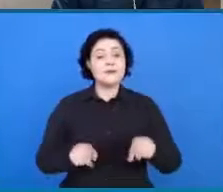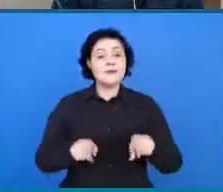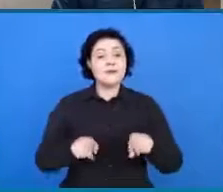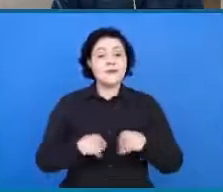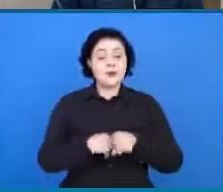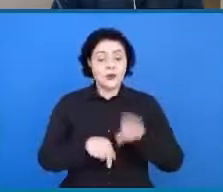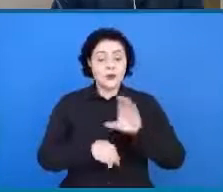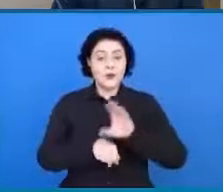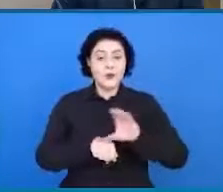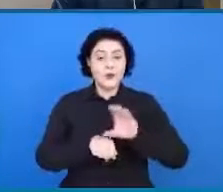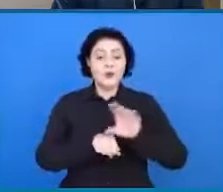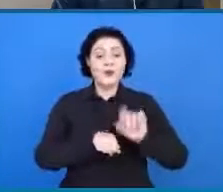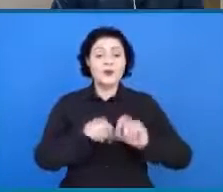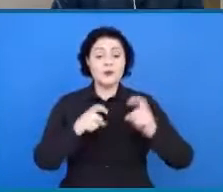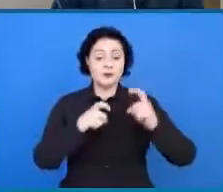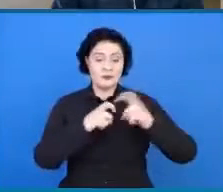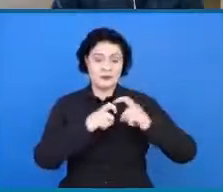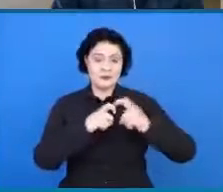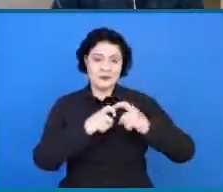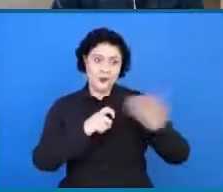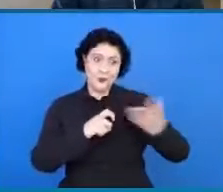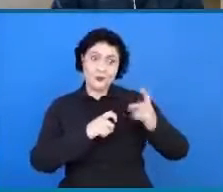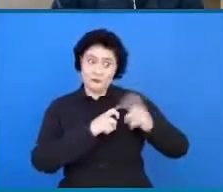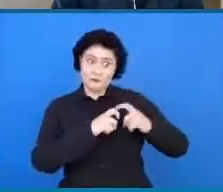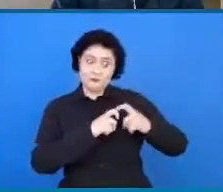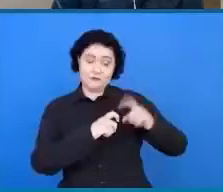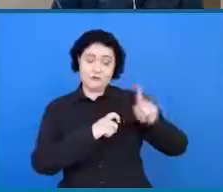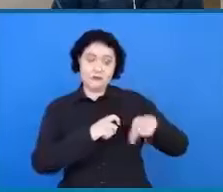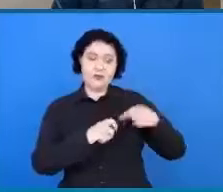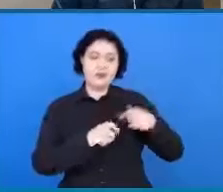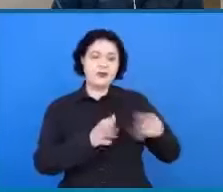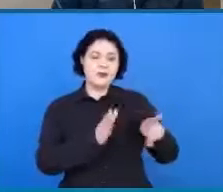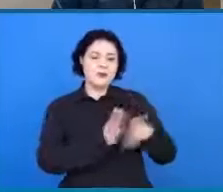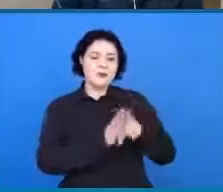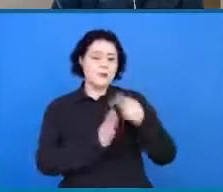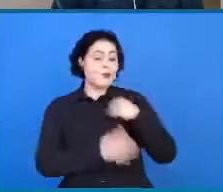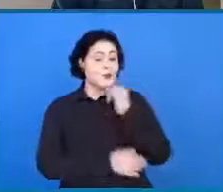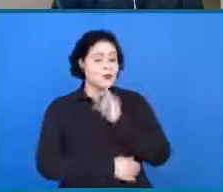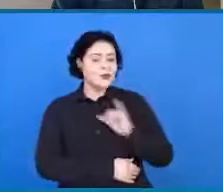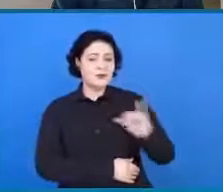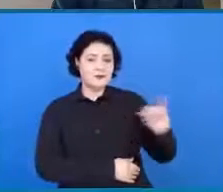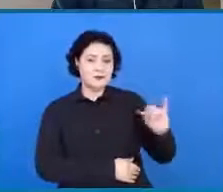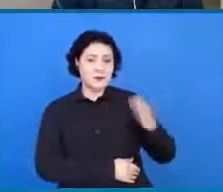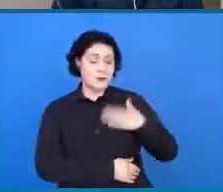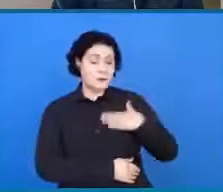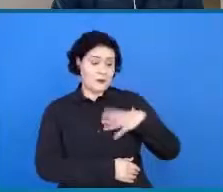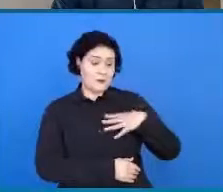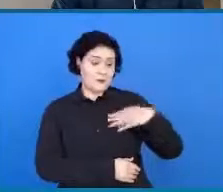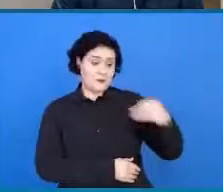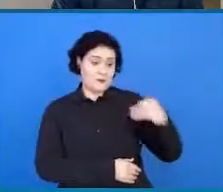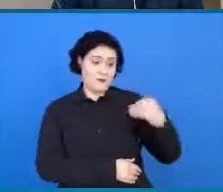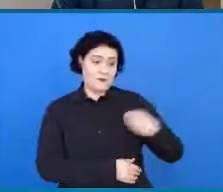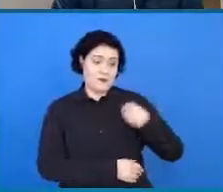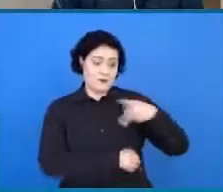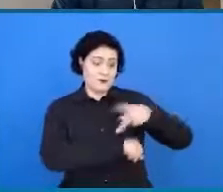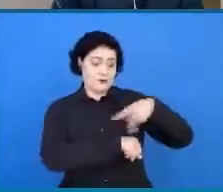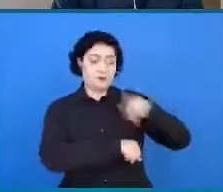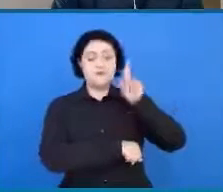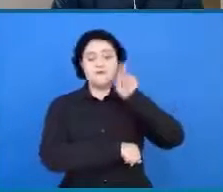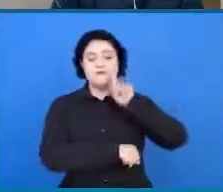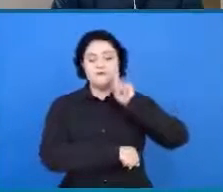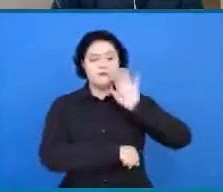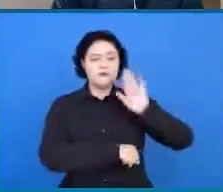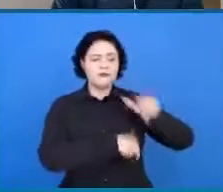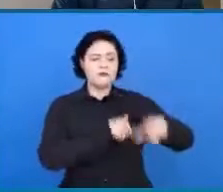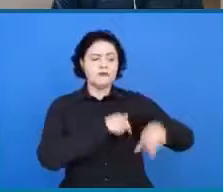cursou medicina Hoje ele médico e eu venho aqui de tesão ligado meu filho está nos Estados Unidos morando já há